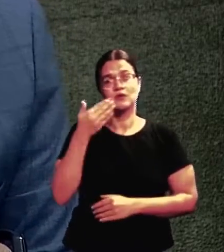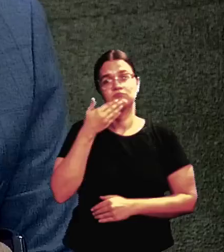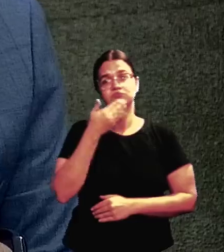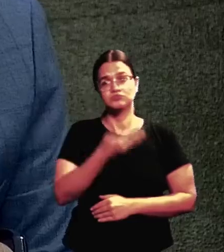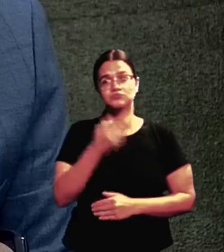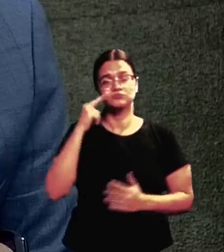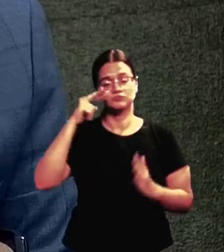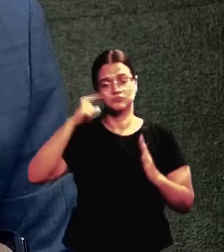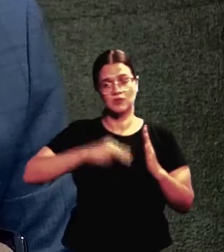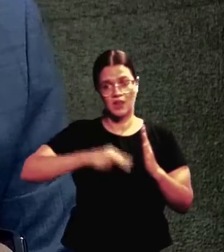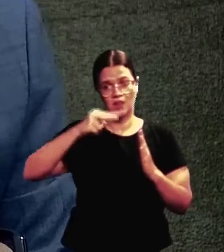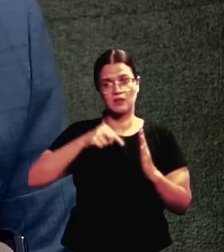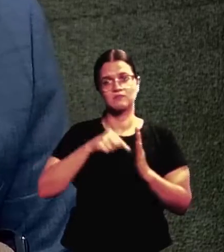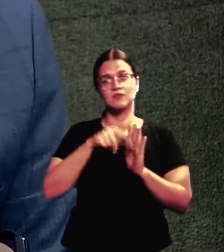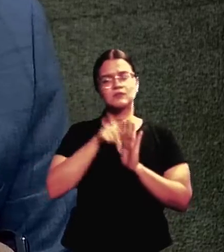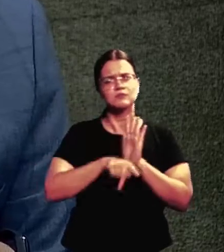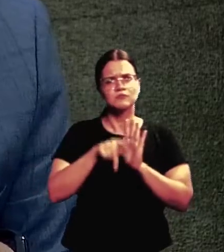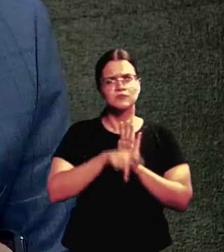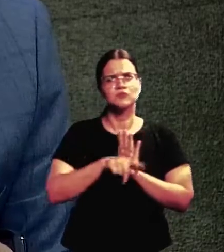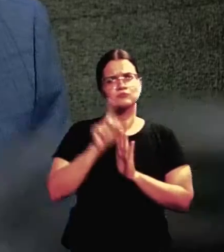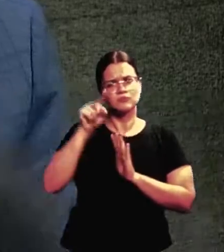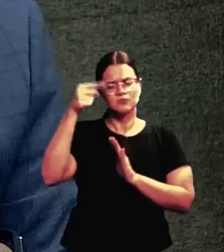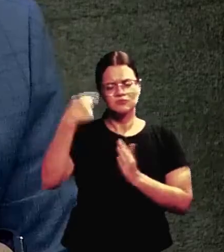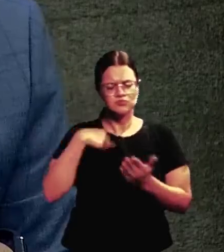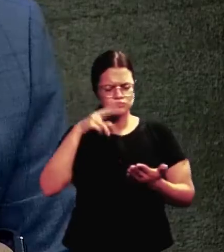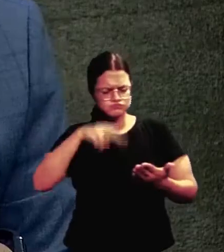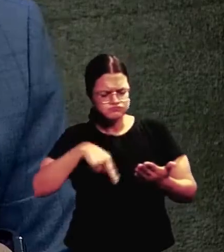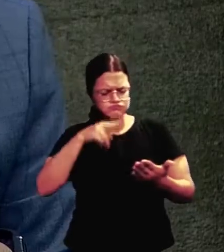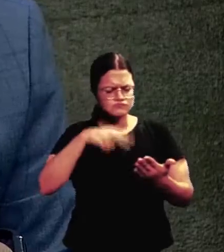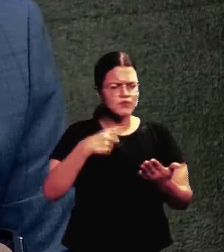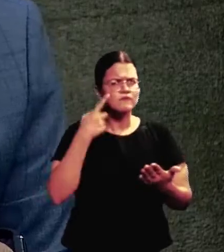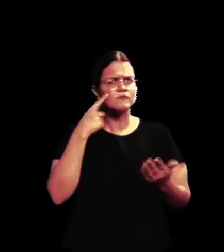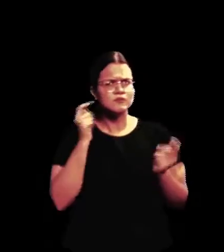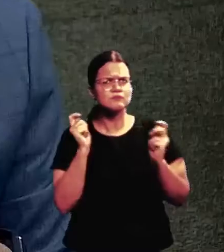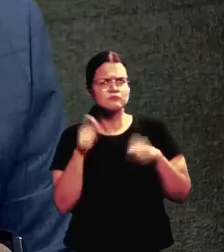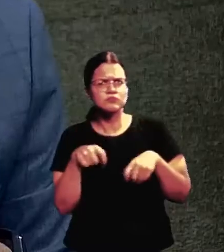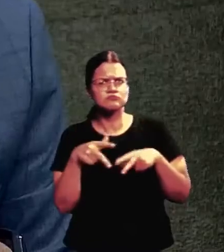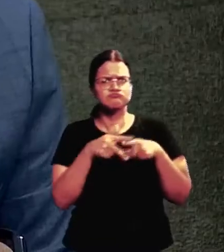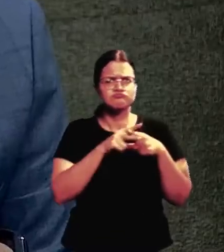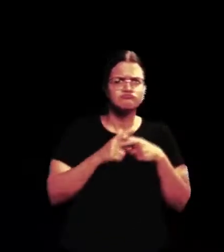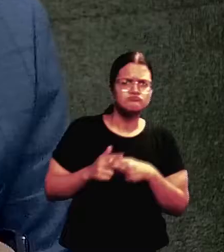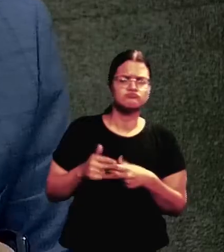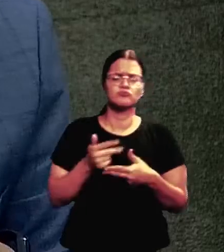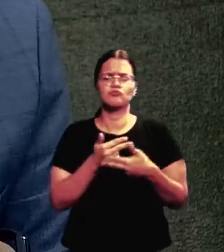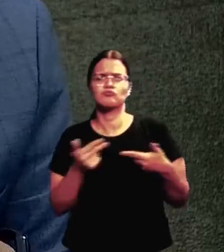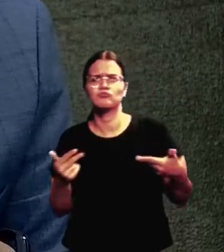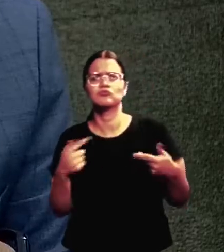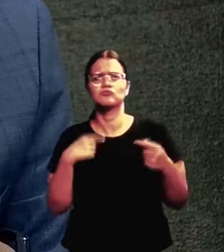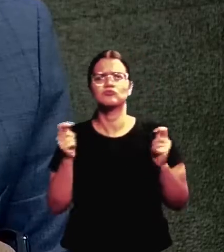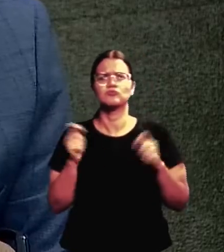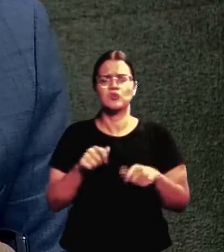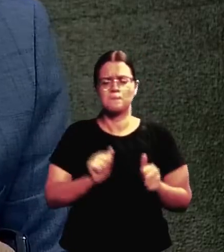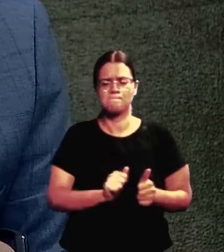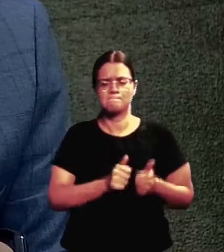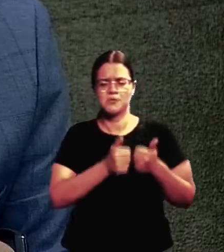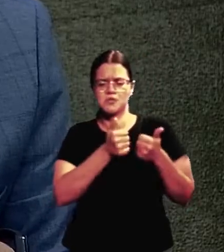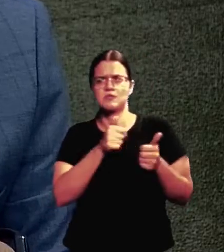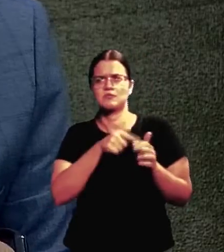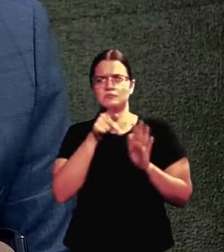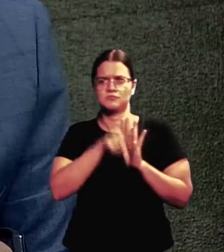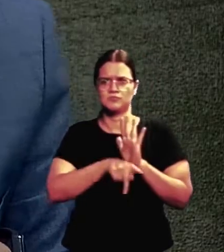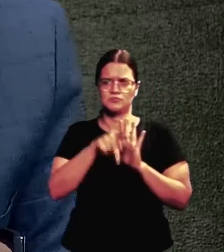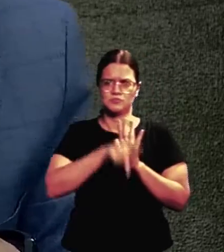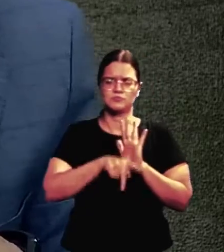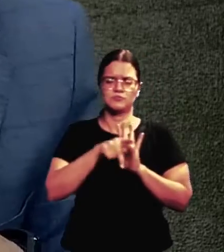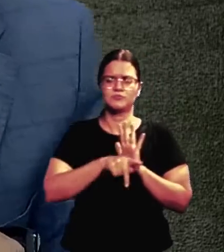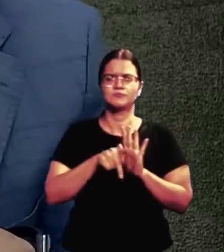mesmo, para discutir e verificar algumas situações que eu vejo que eu posso melhorar o